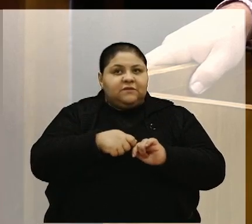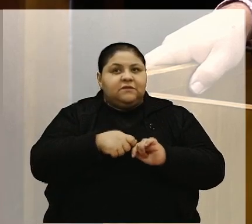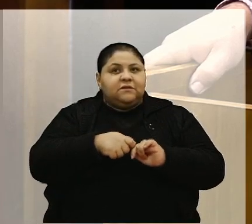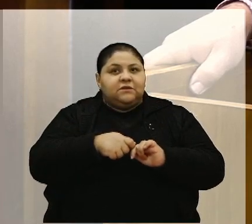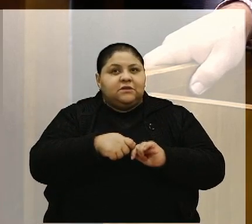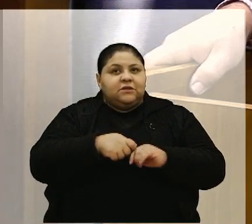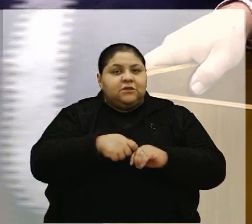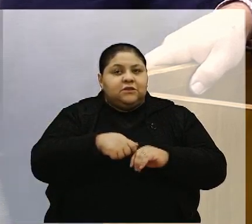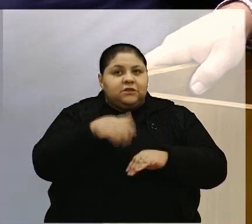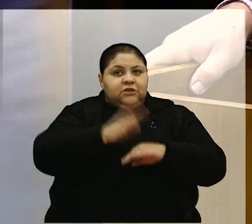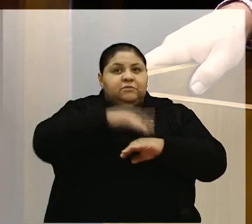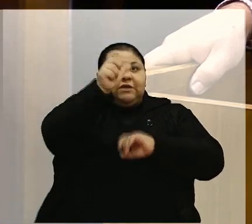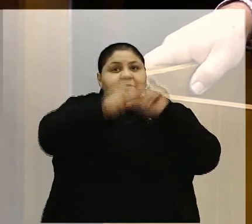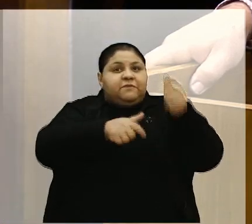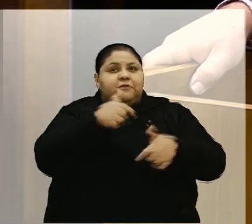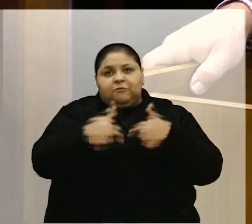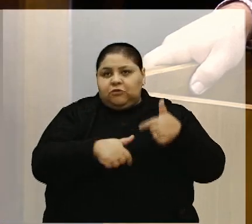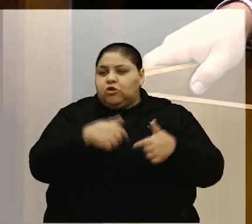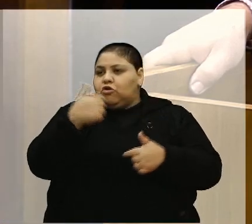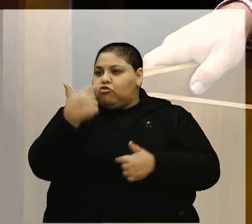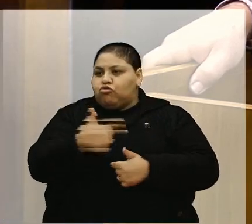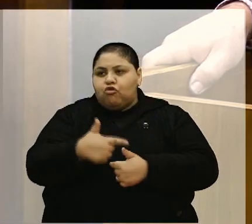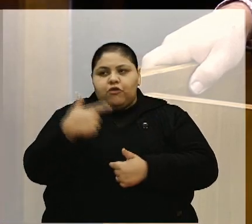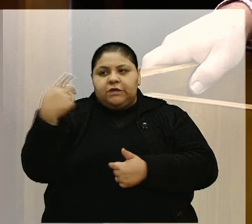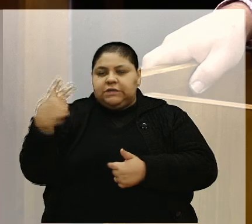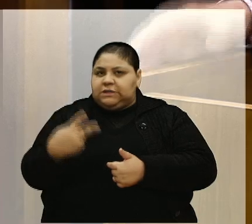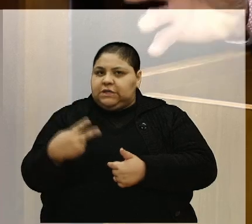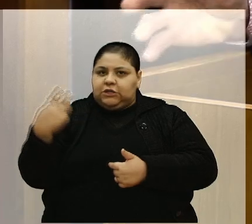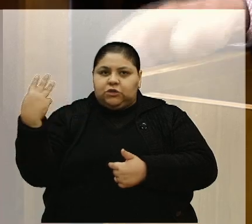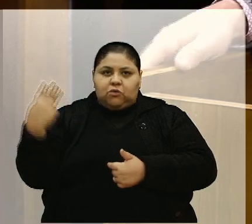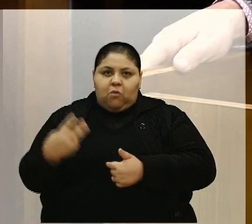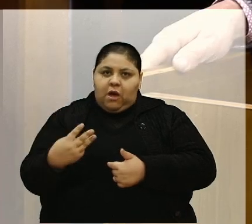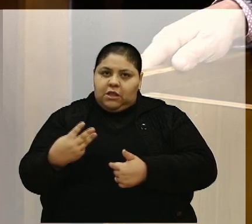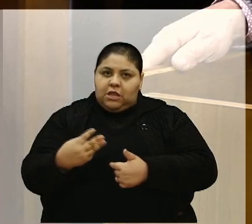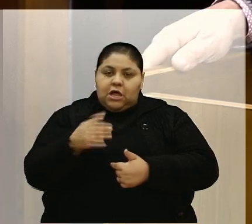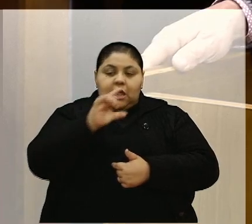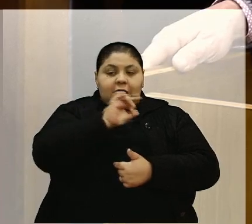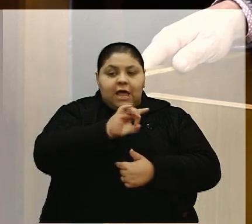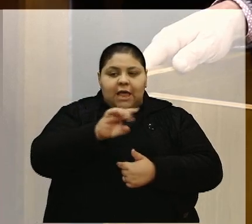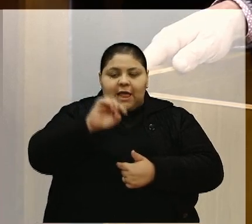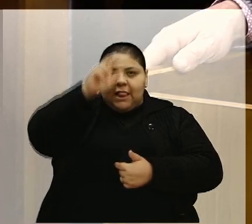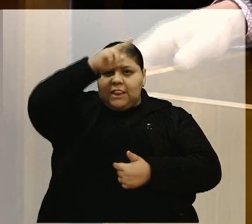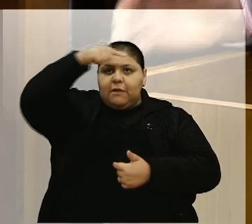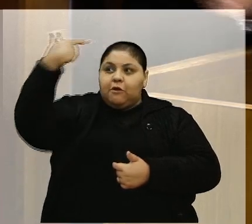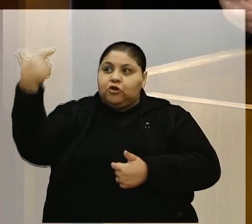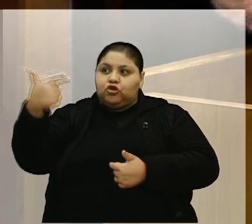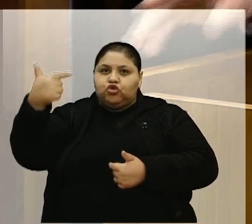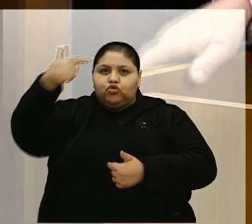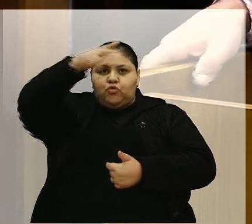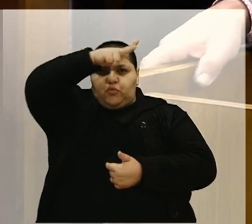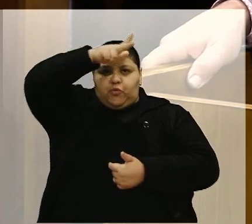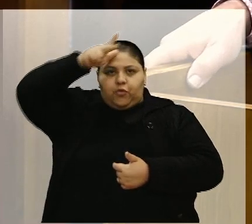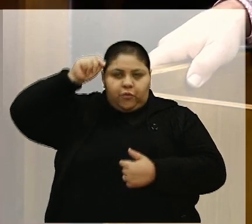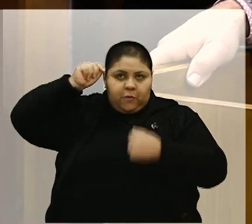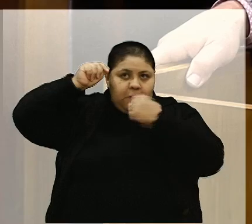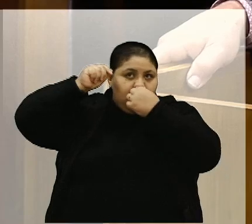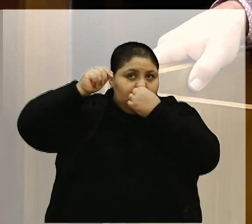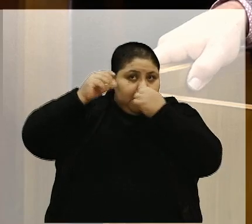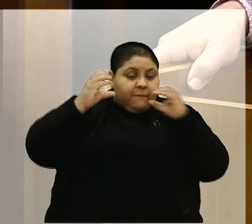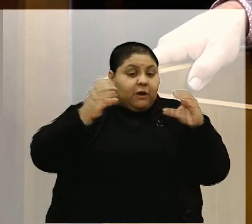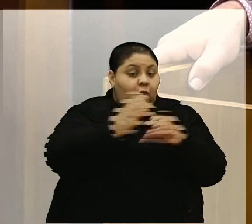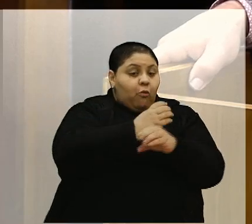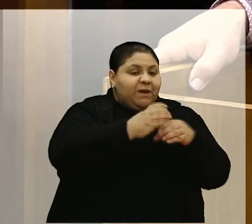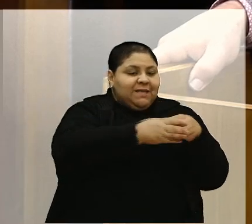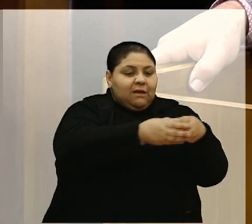humano. 2, 3, 4, talvez no mínimo 2, cada subprefeitura, para compor o grupo de